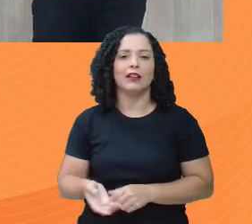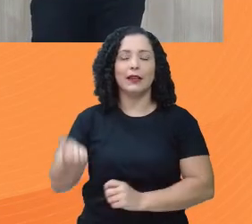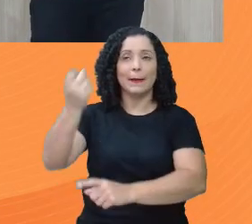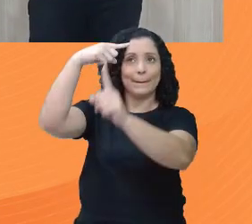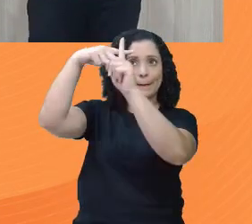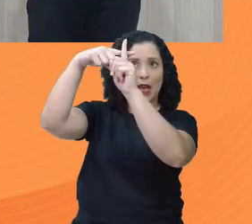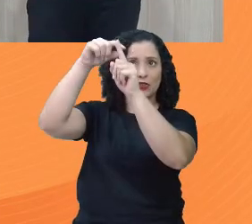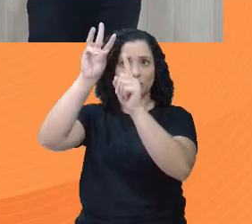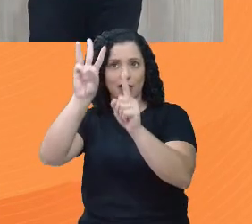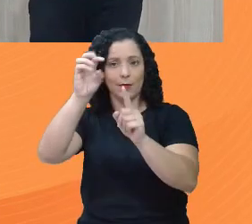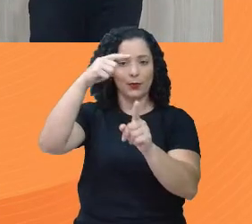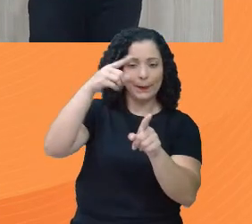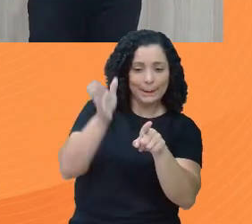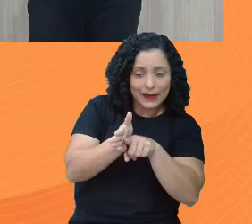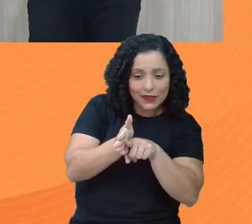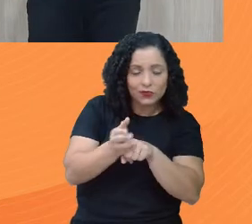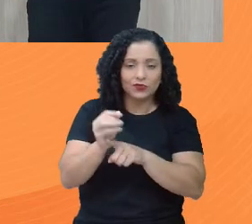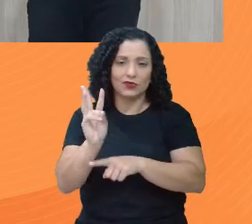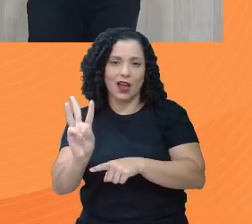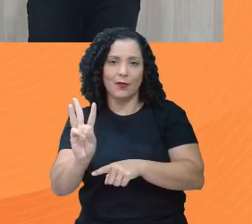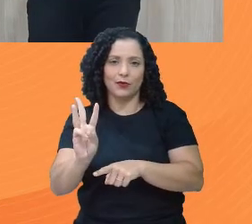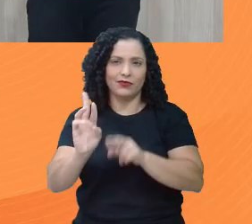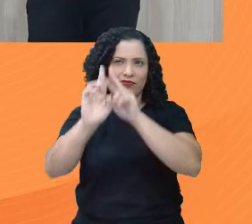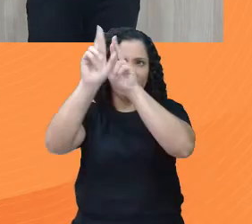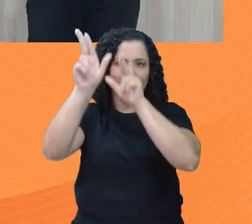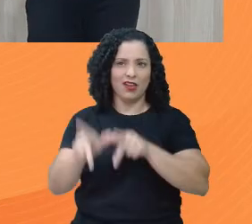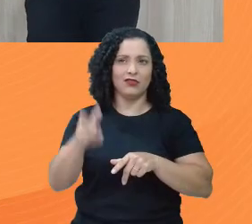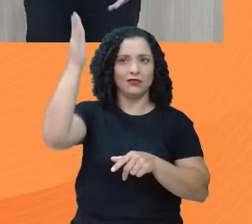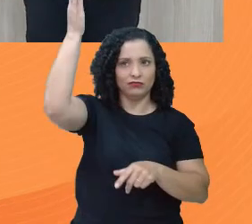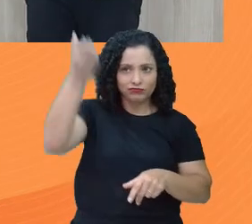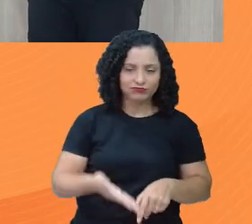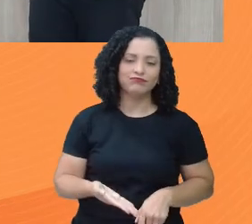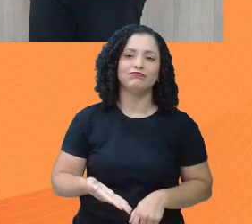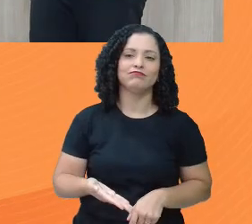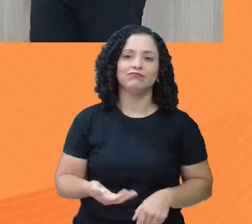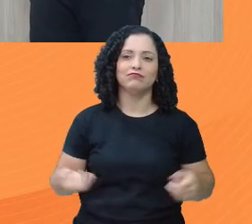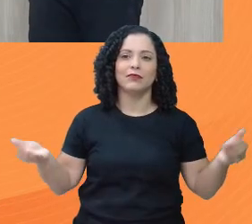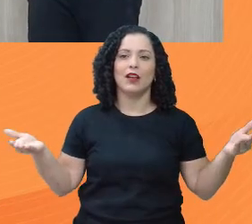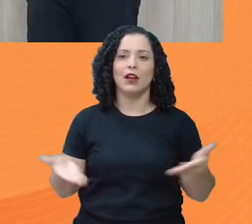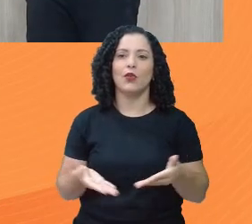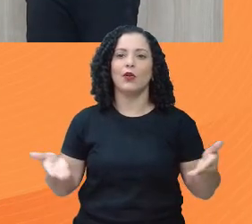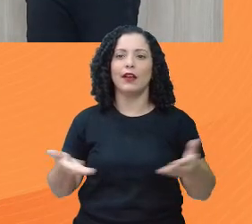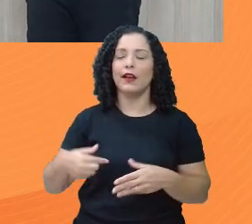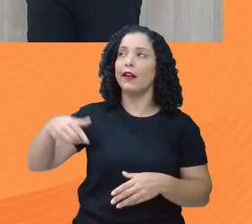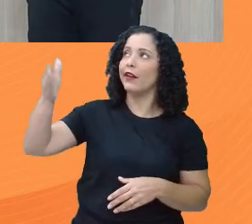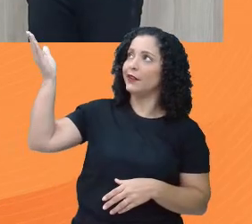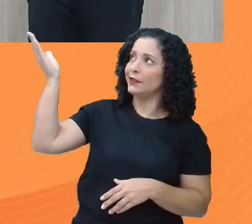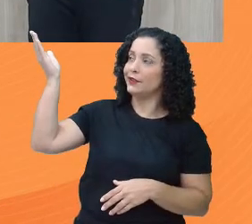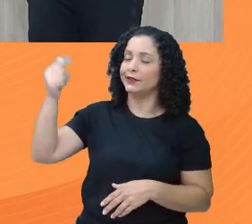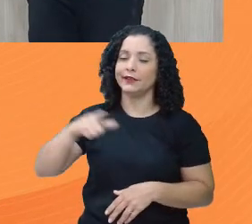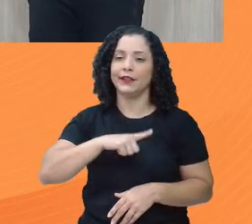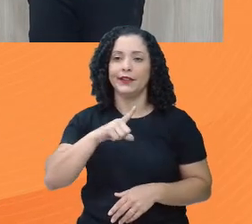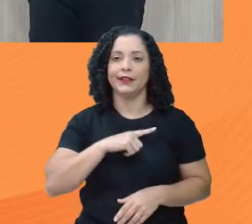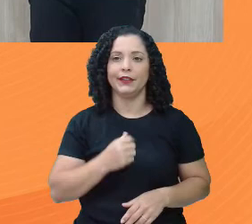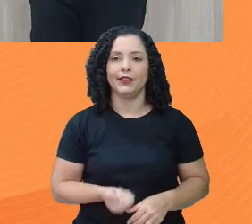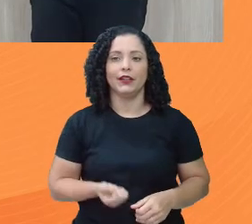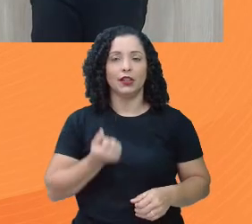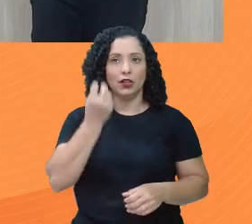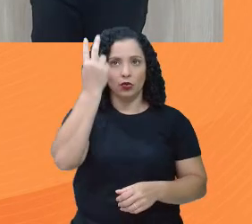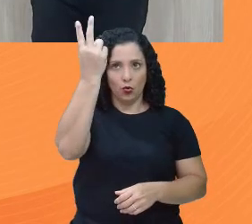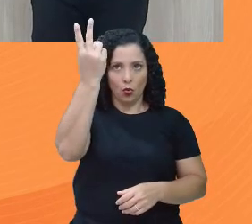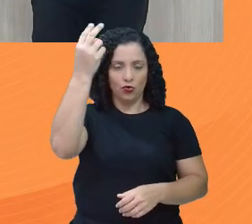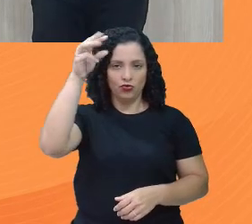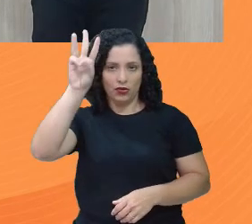com menos w. Então, eles vão o quê? Se anular, certo? Se eu tenho aqui, ó, 2w com menos